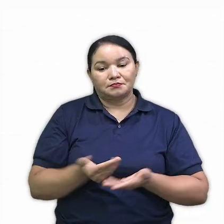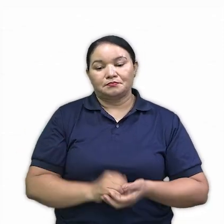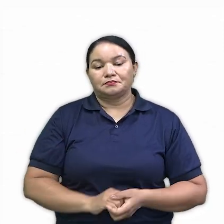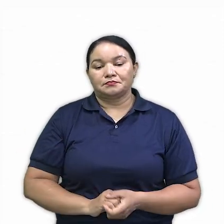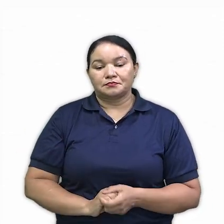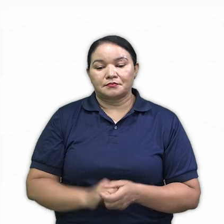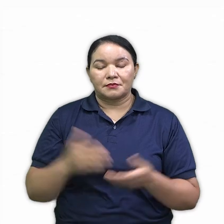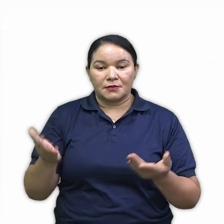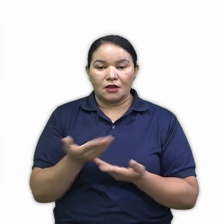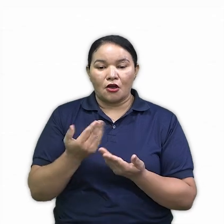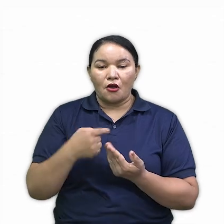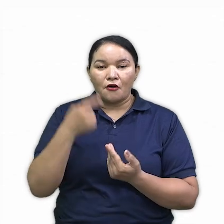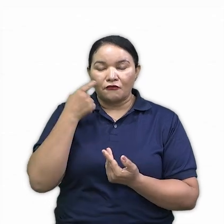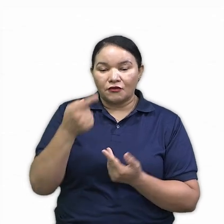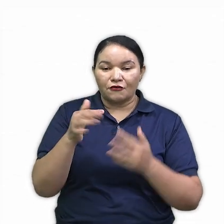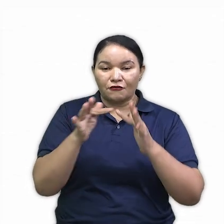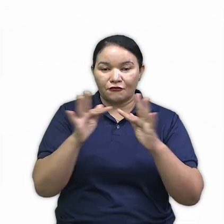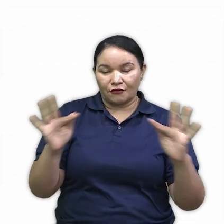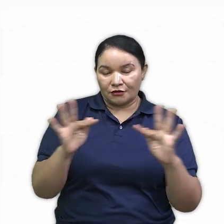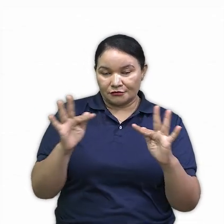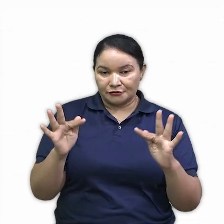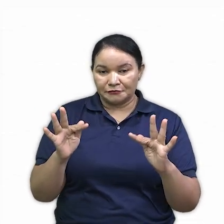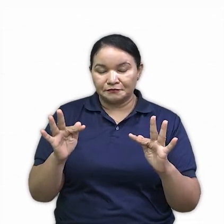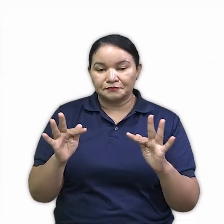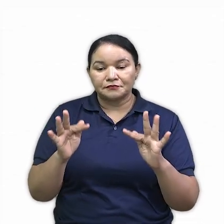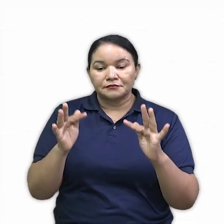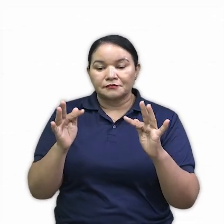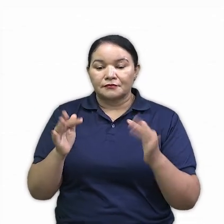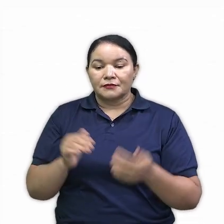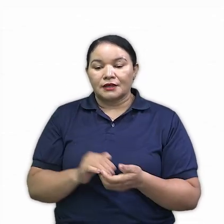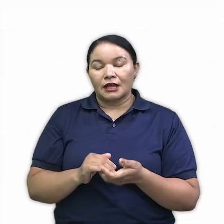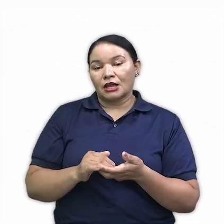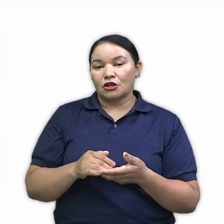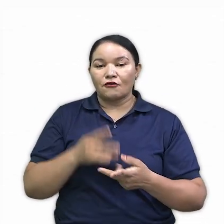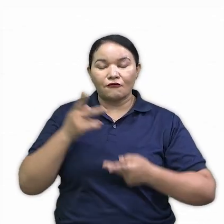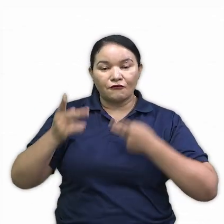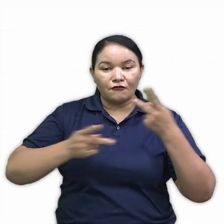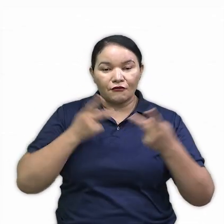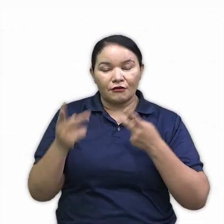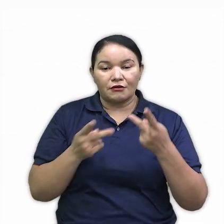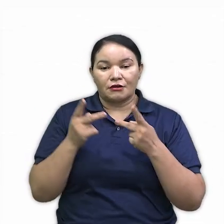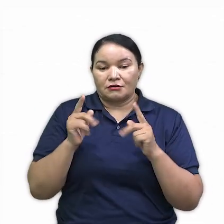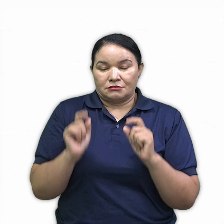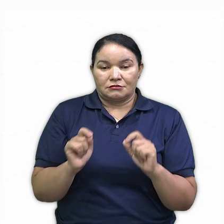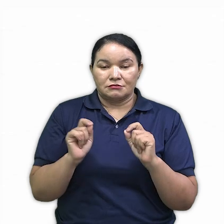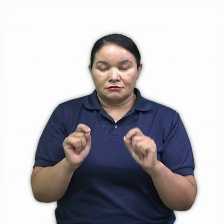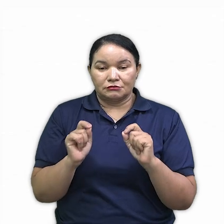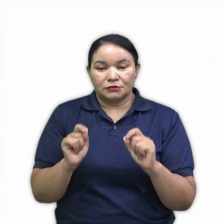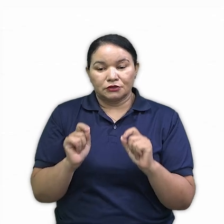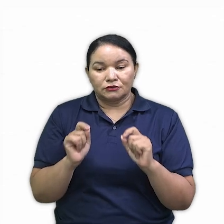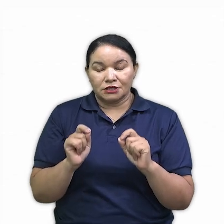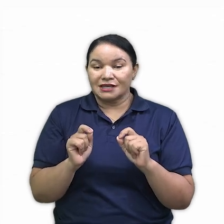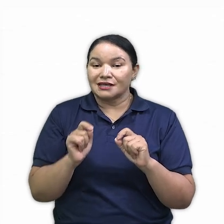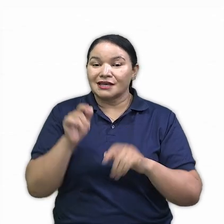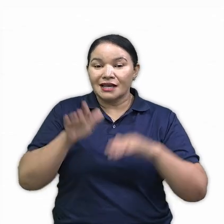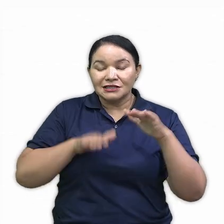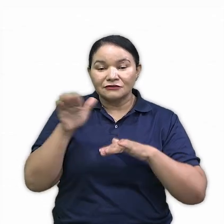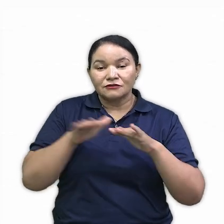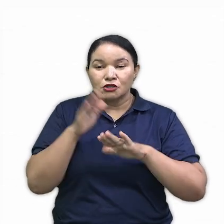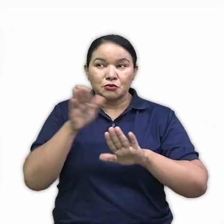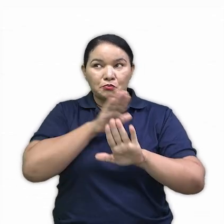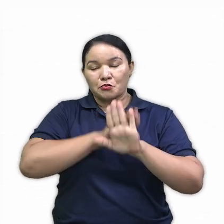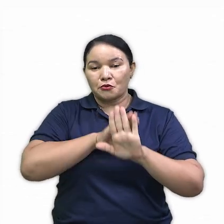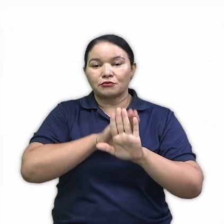algumas questões, algumas frases que nós dizemos, né? Algumas frases que são ditas muitas